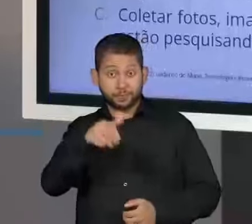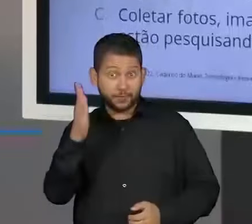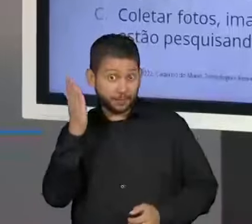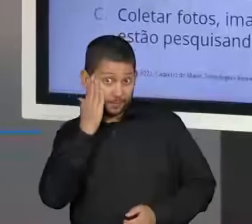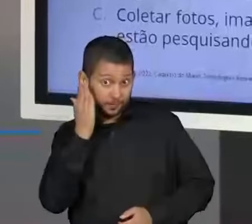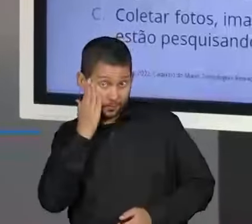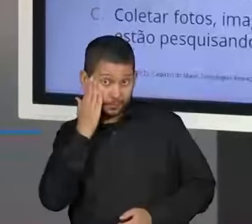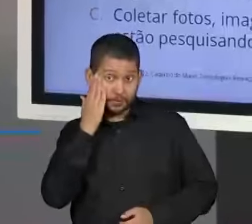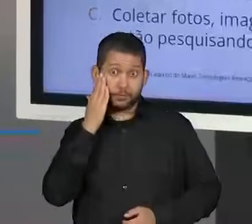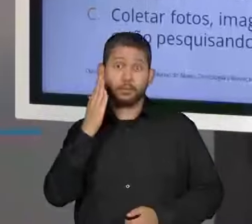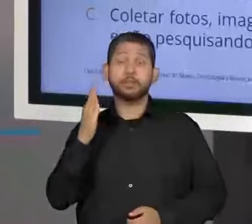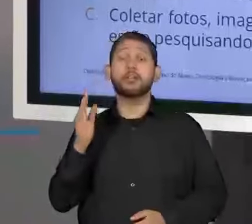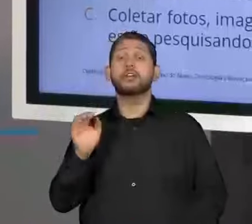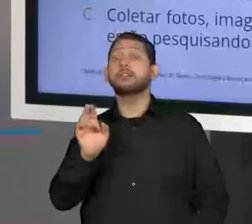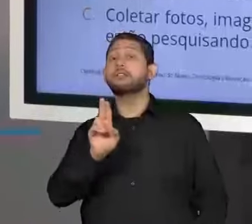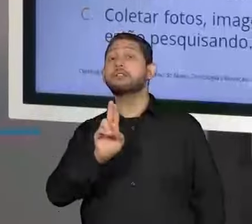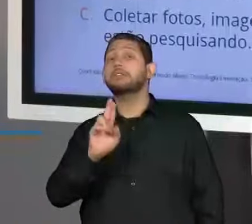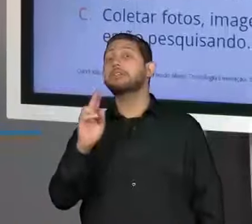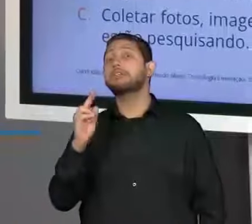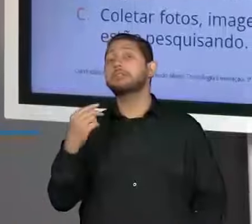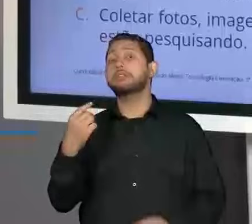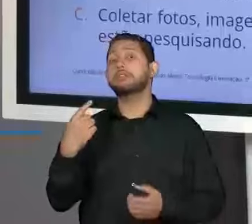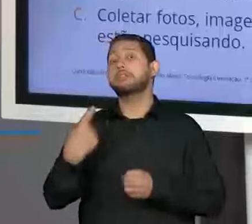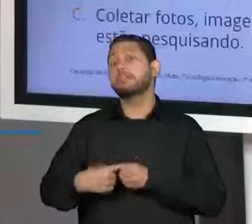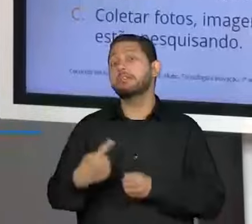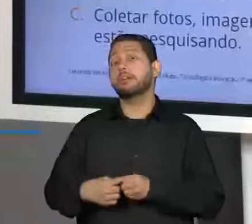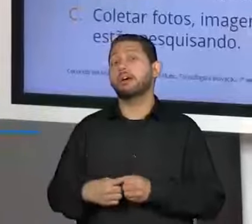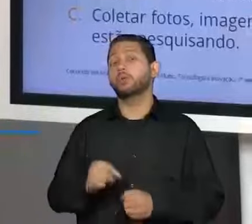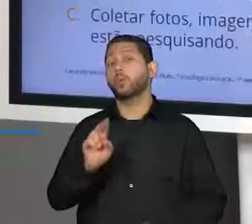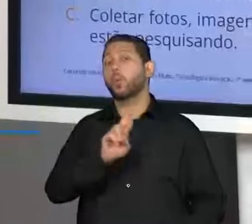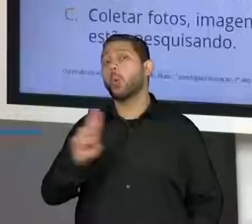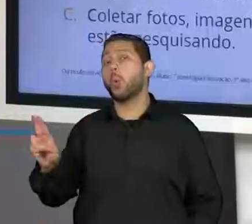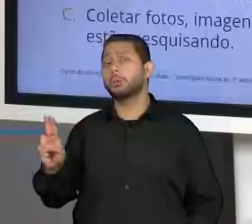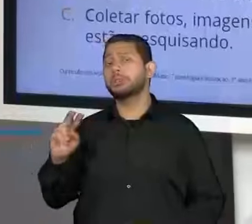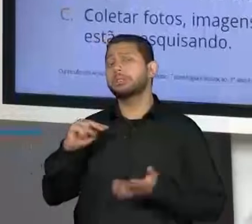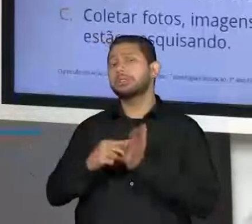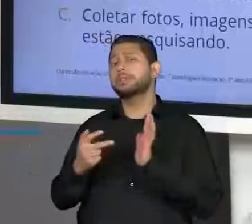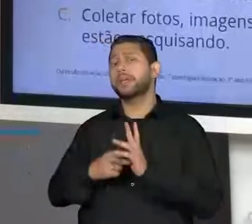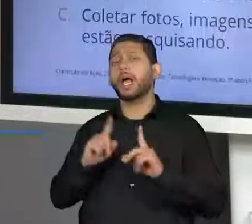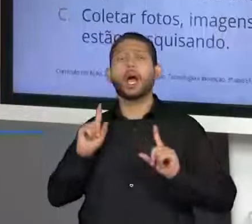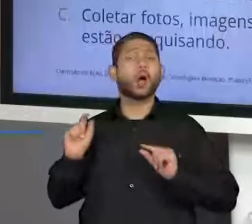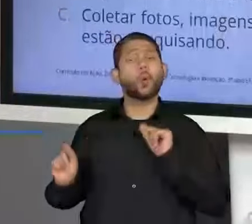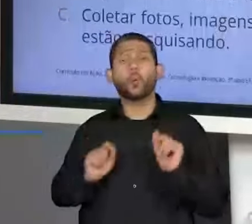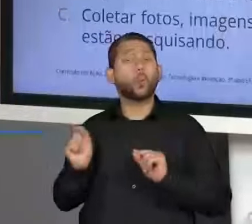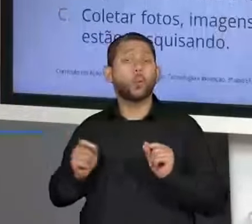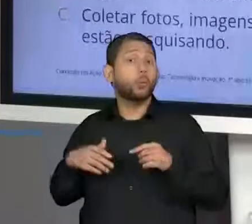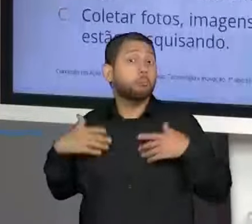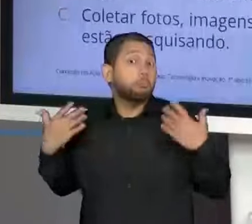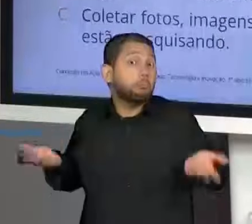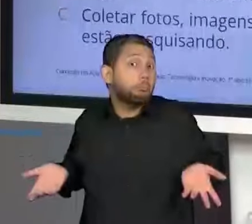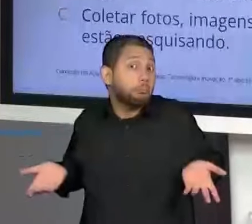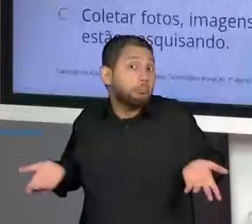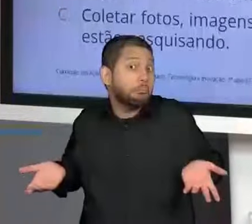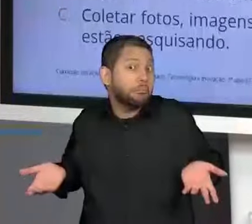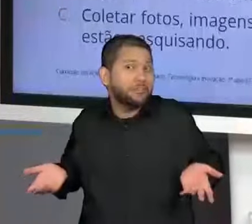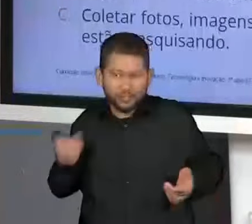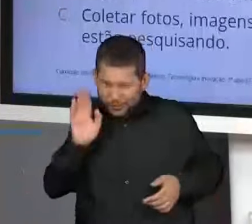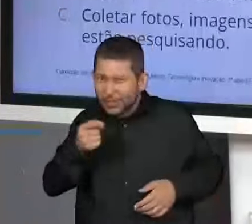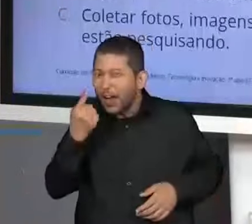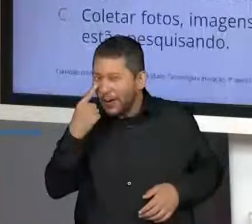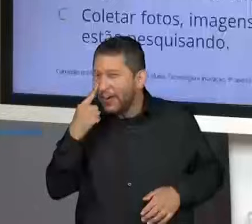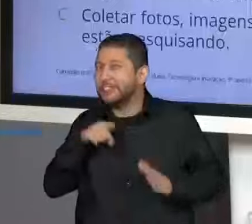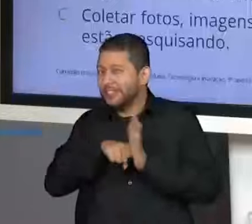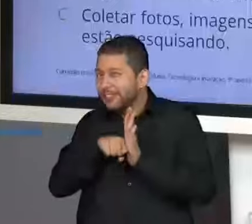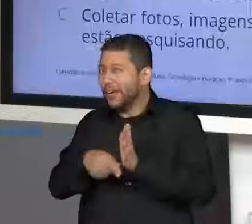qual o significado do nome da sua cidade? E aí? Será que por alguma curiosidade você já